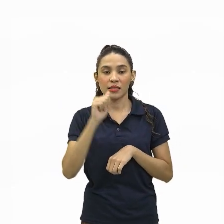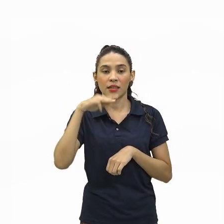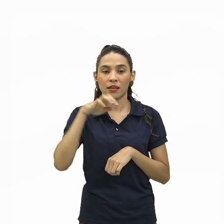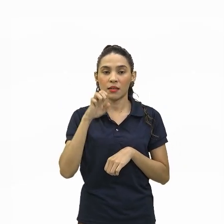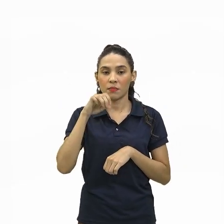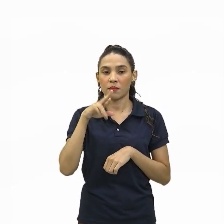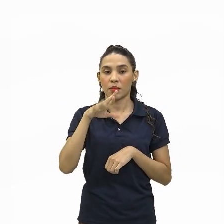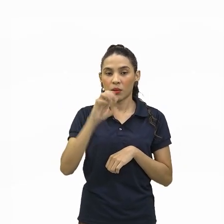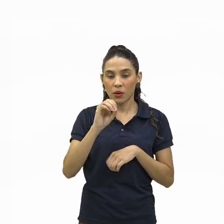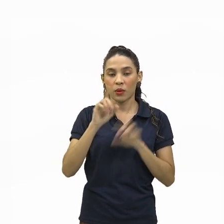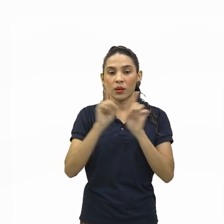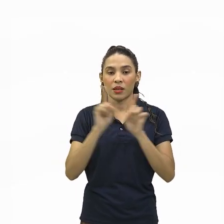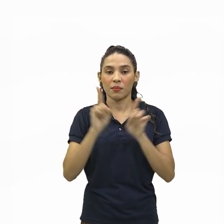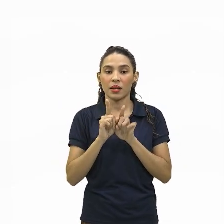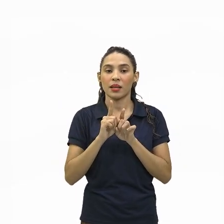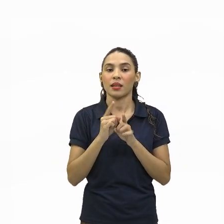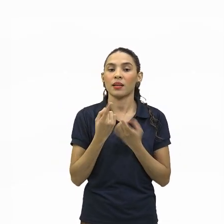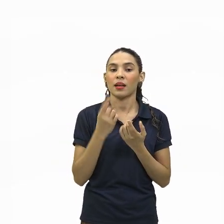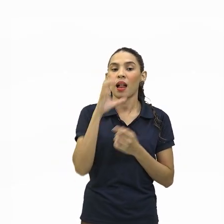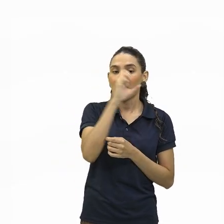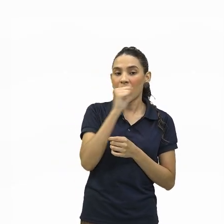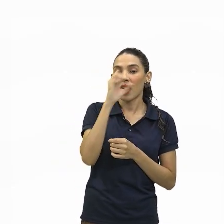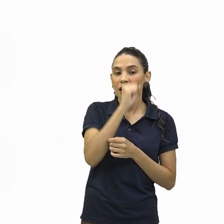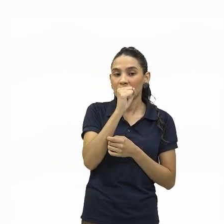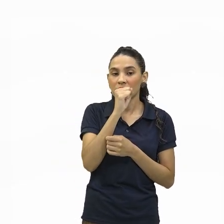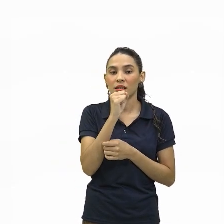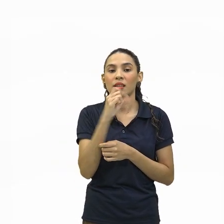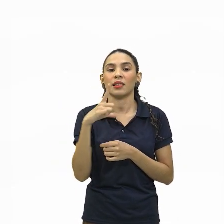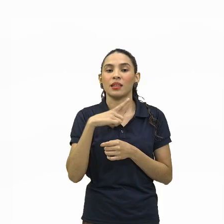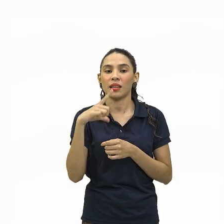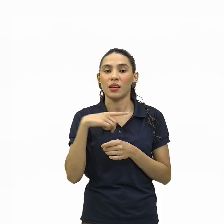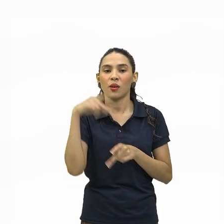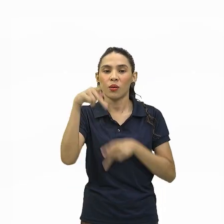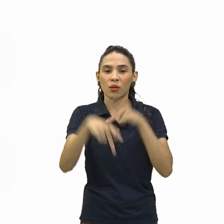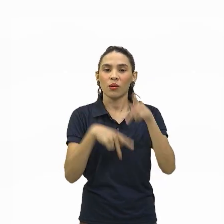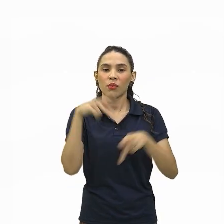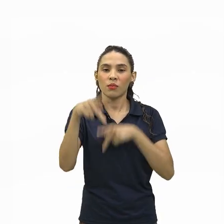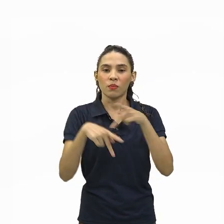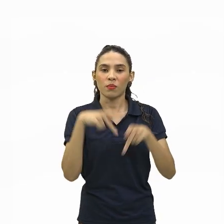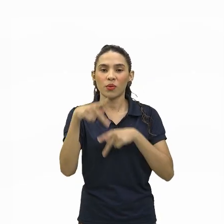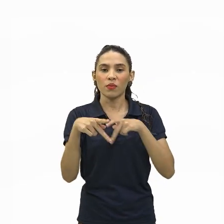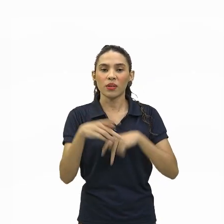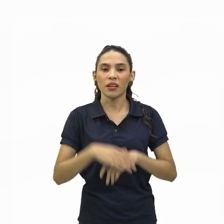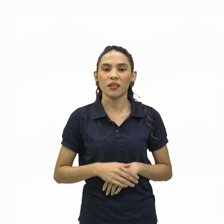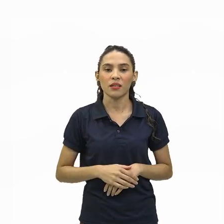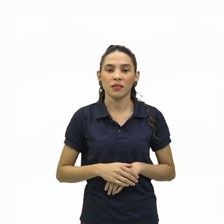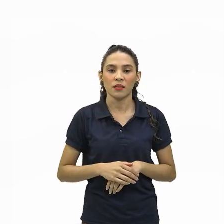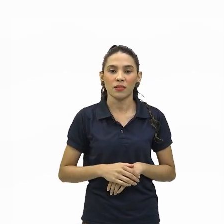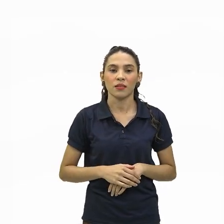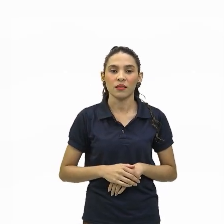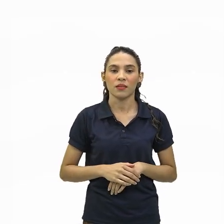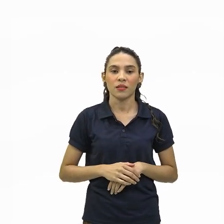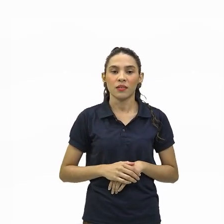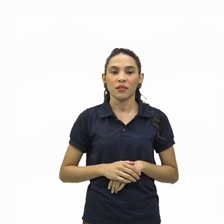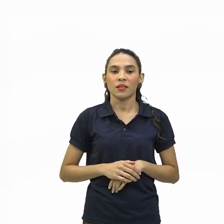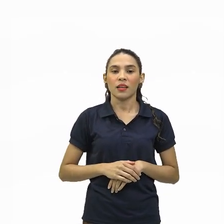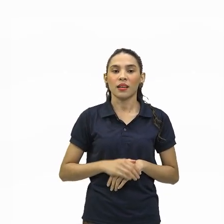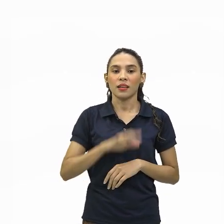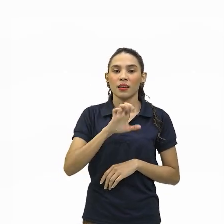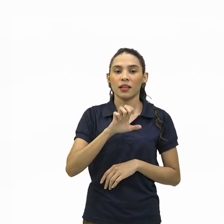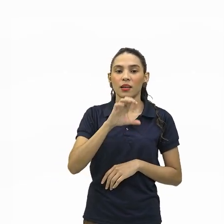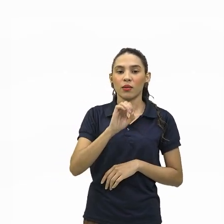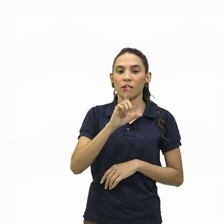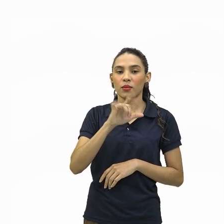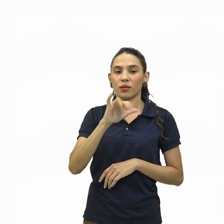Em laranja você tem o povo eólion, tá? E em verde